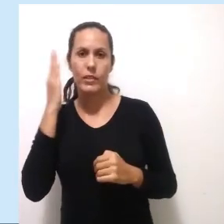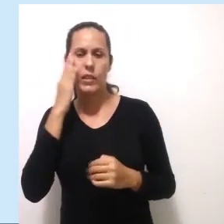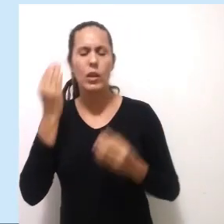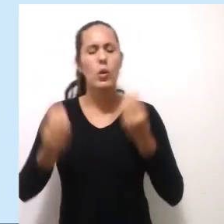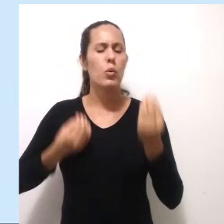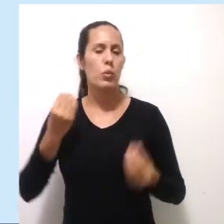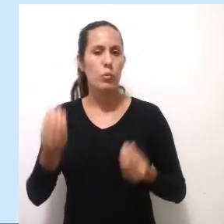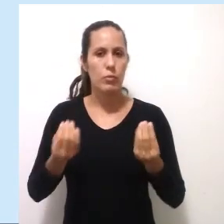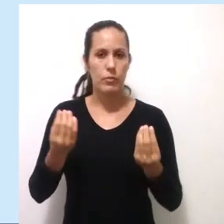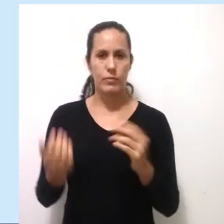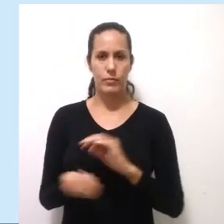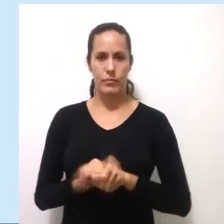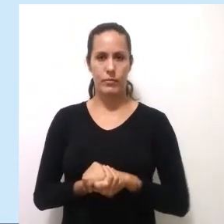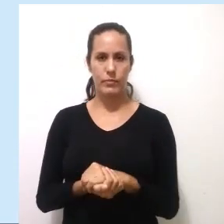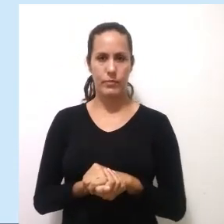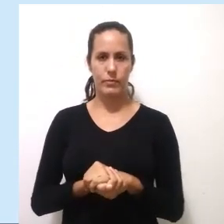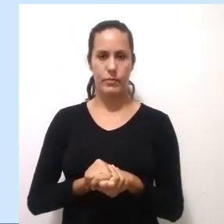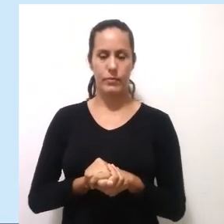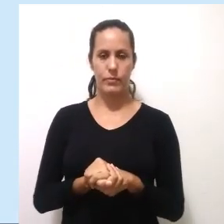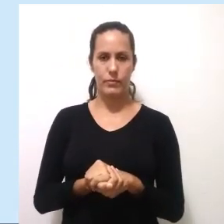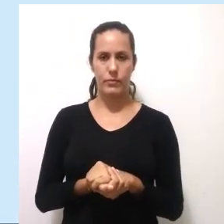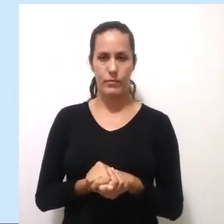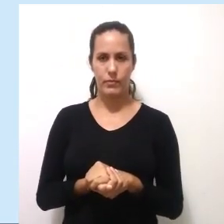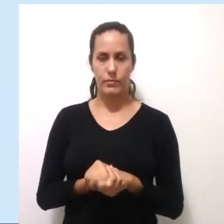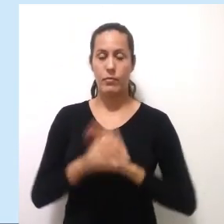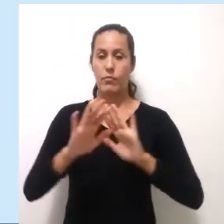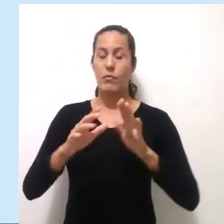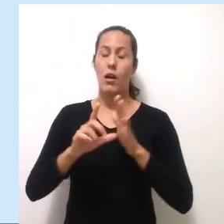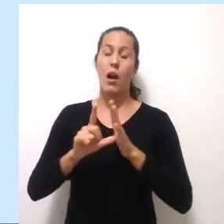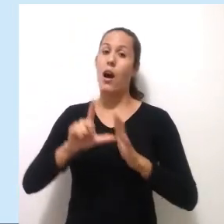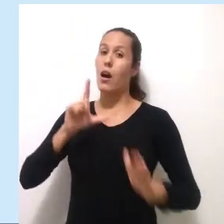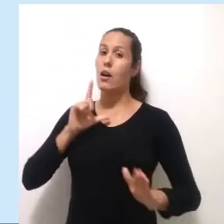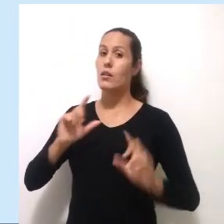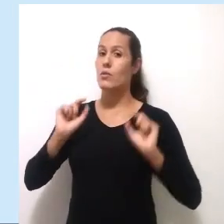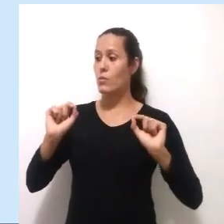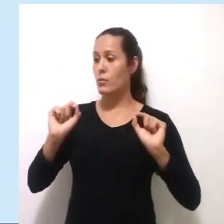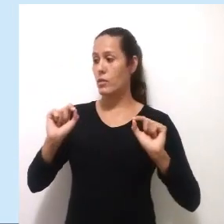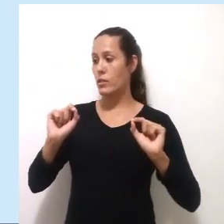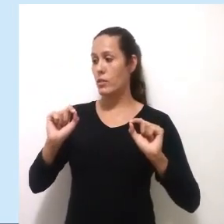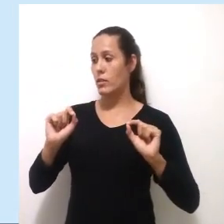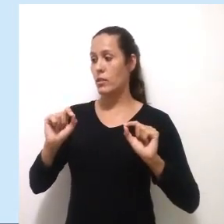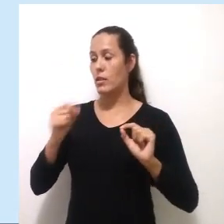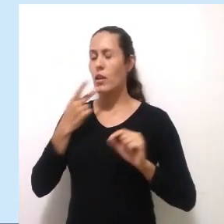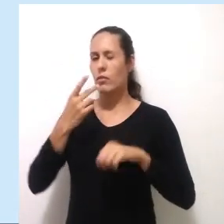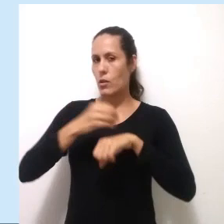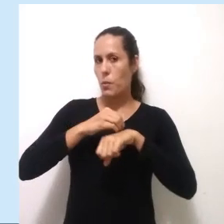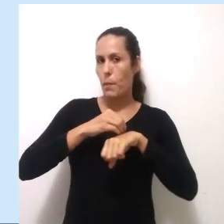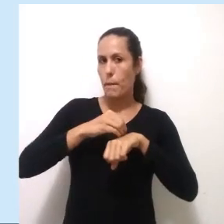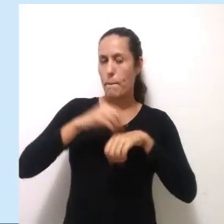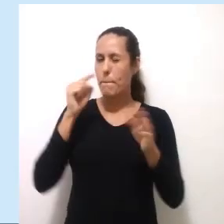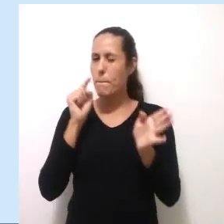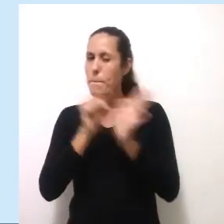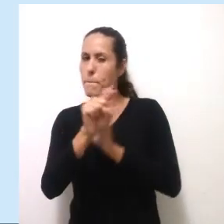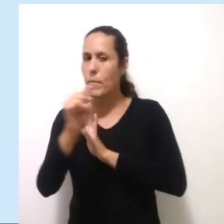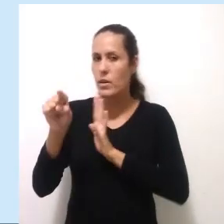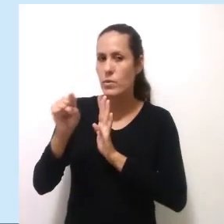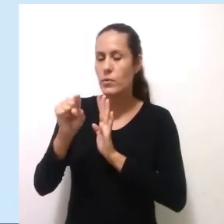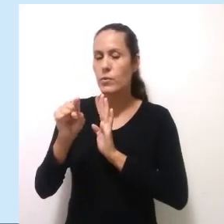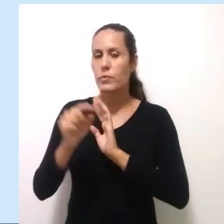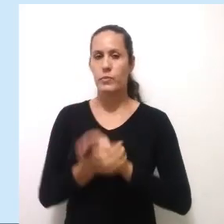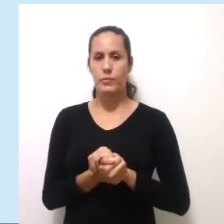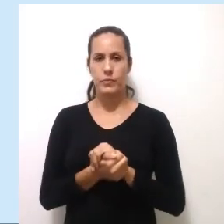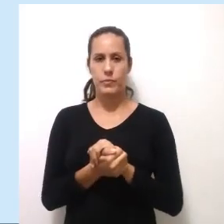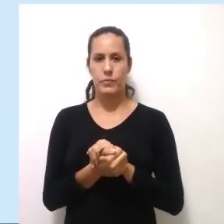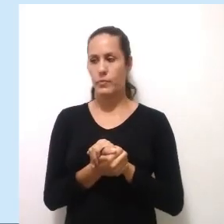é que funciona will and going to. Mas antes, Teacher Delvia tem uma question for you, tem